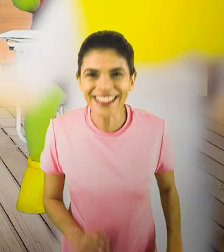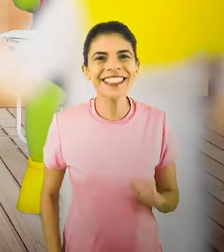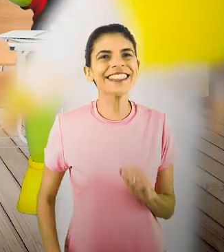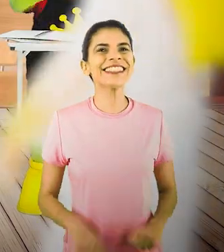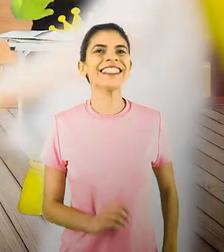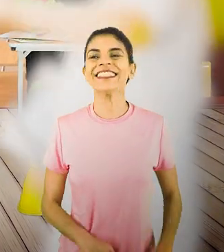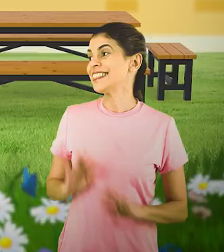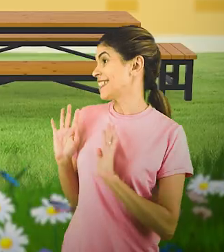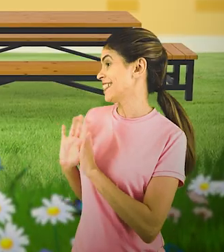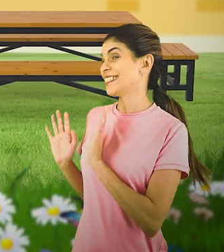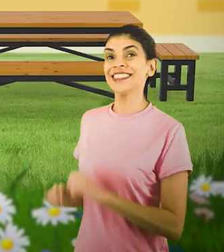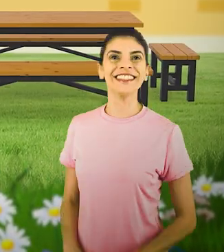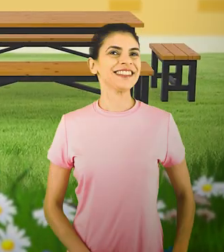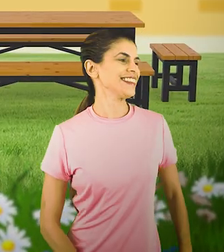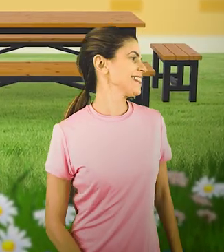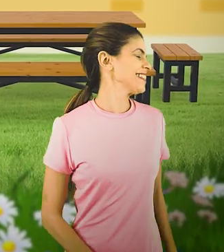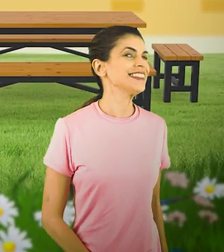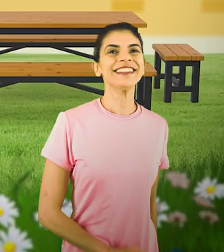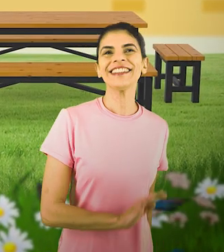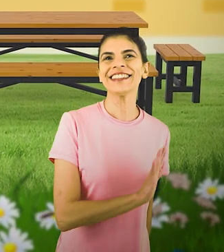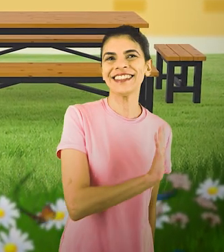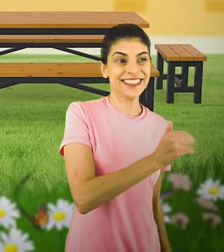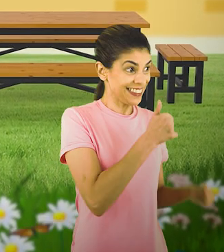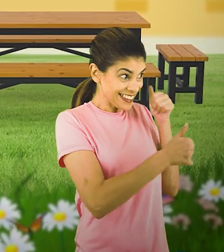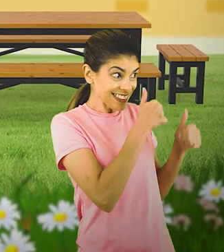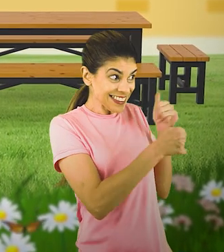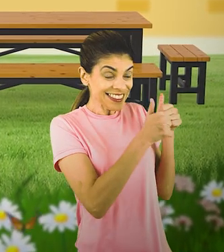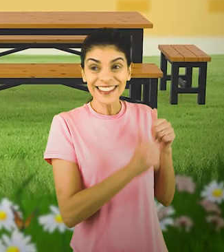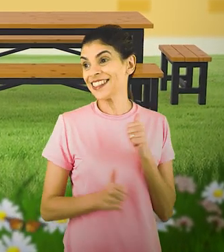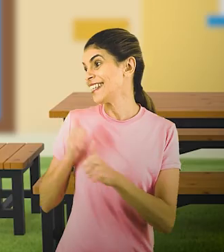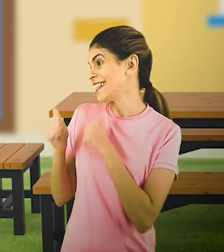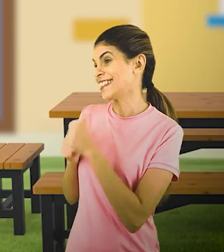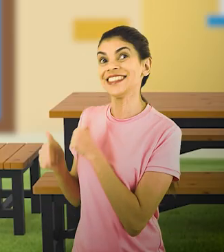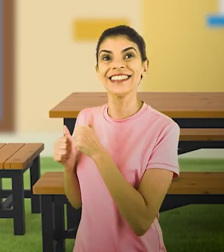E aí e